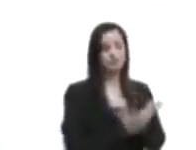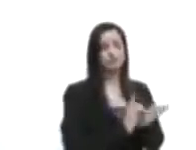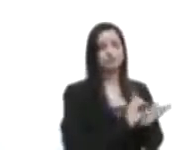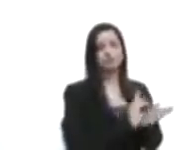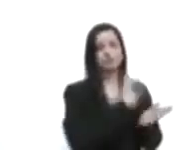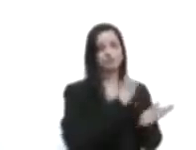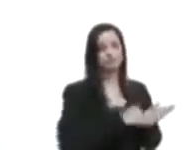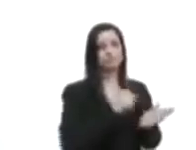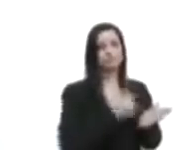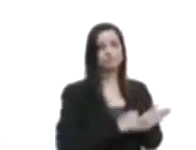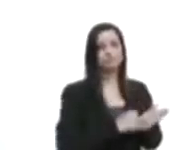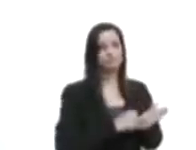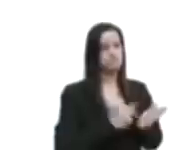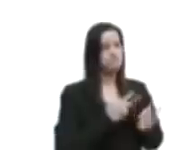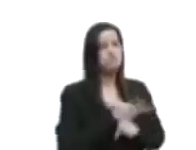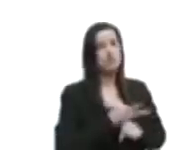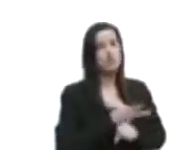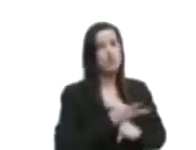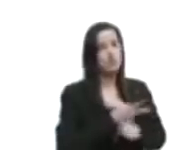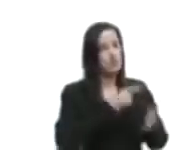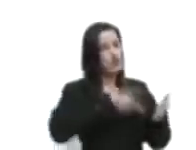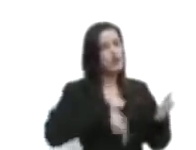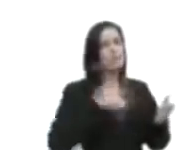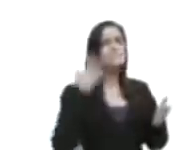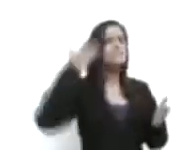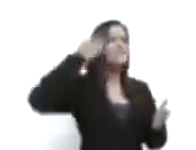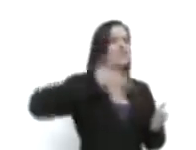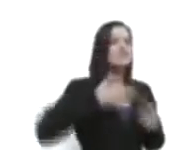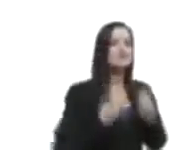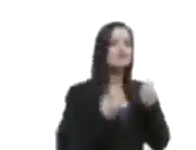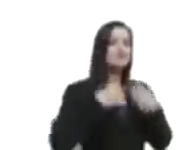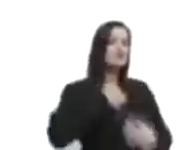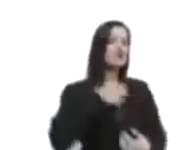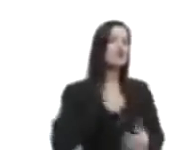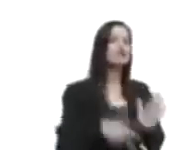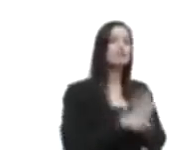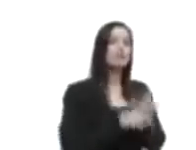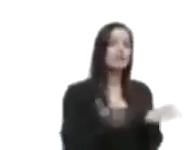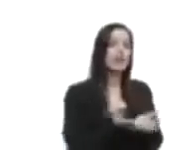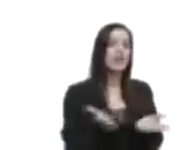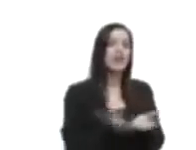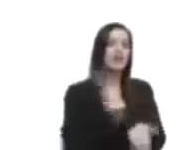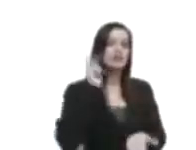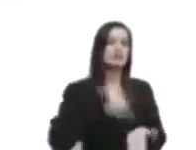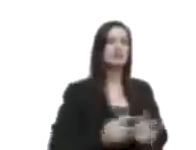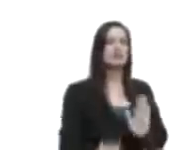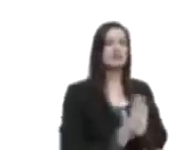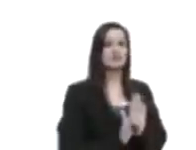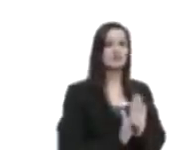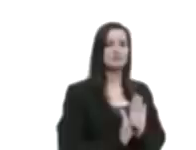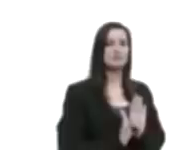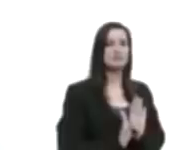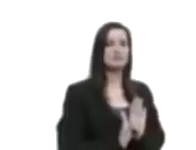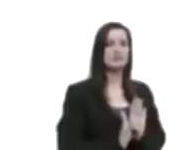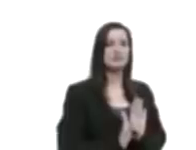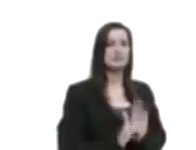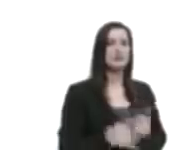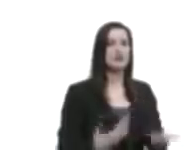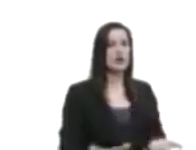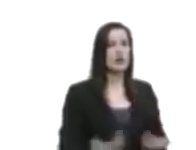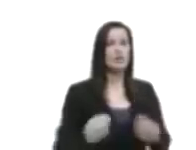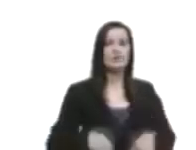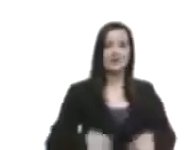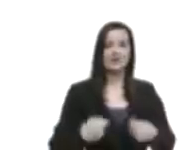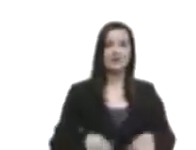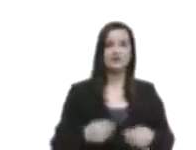o perfil do verdadeiro cristão e a sua real identidade. E para isso, nada melhor